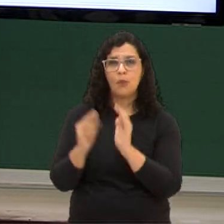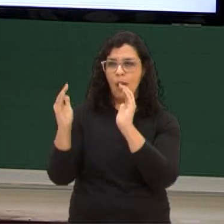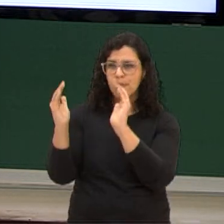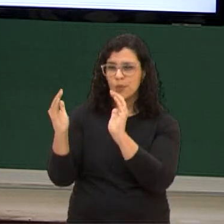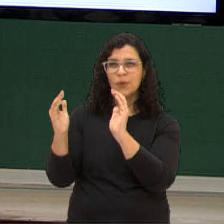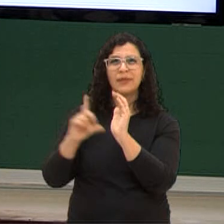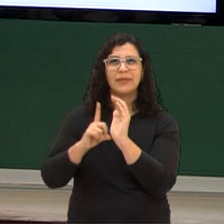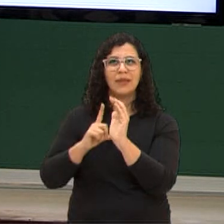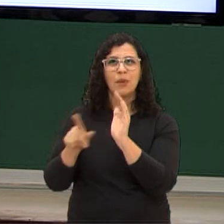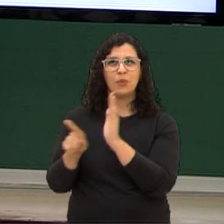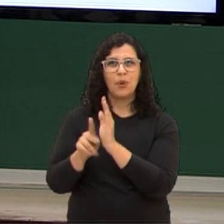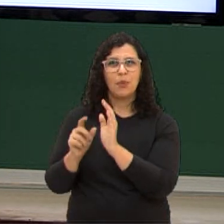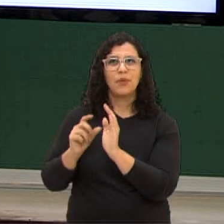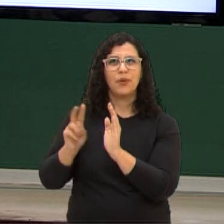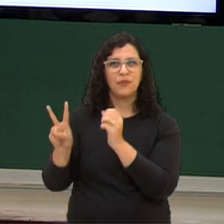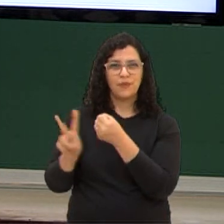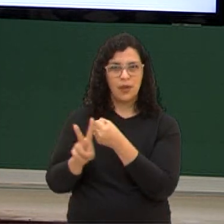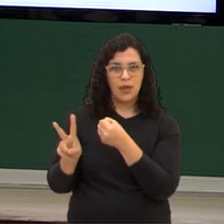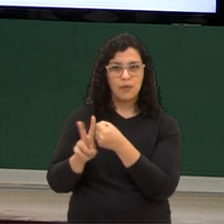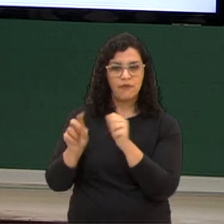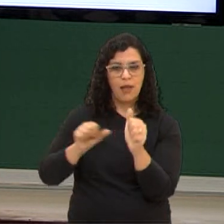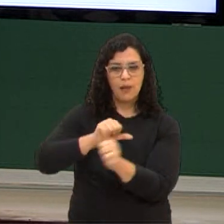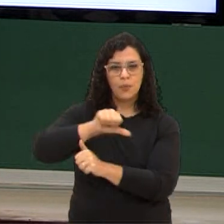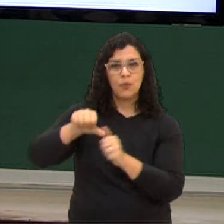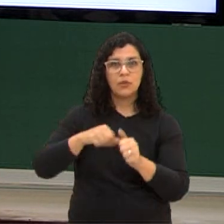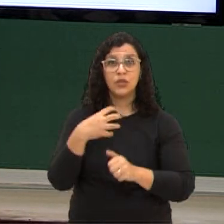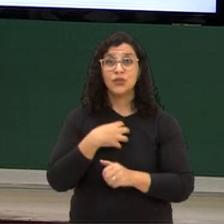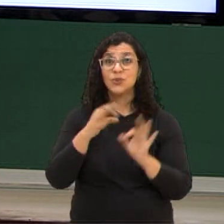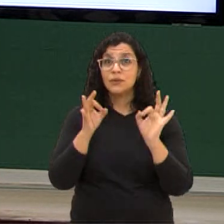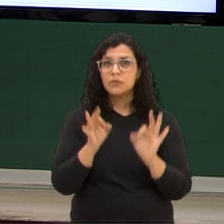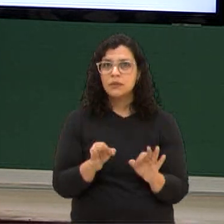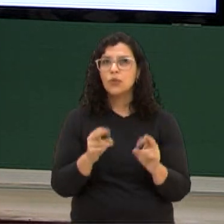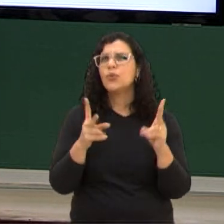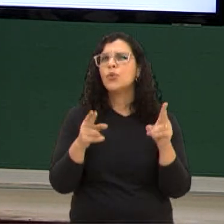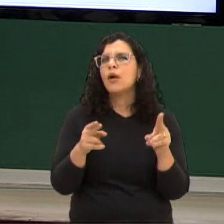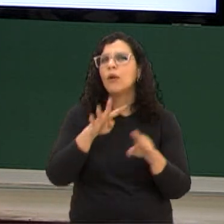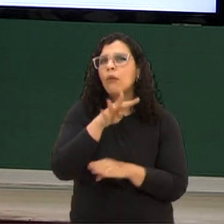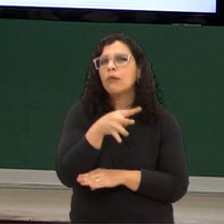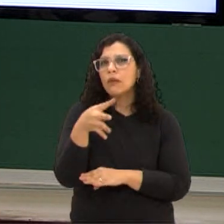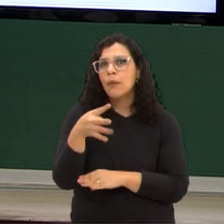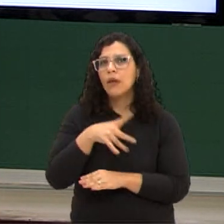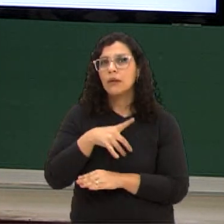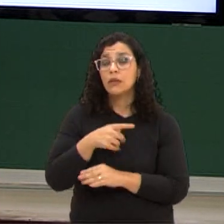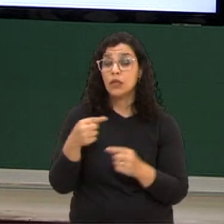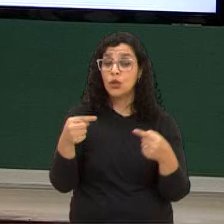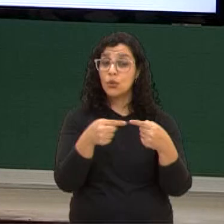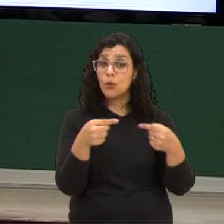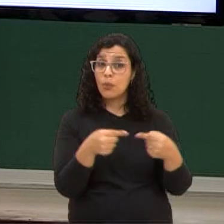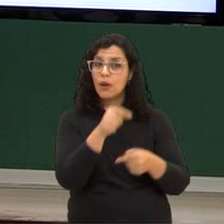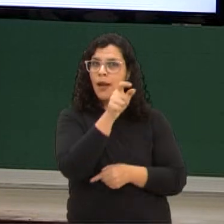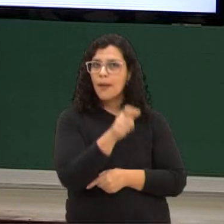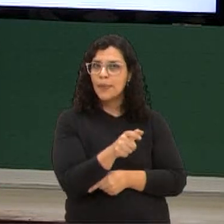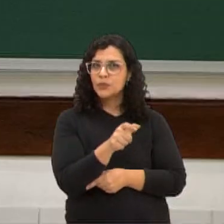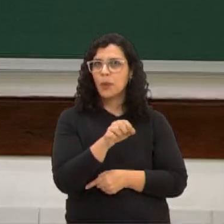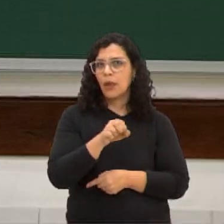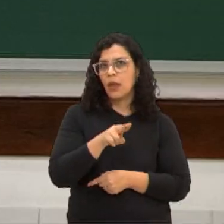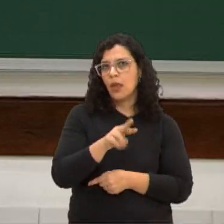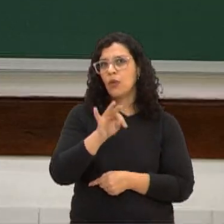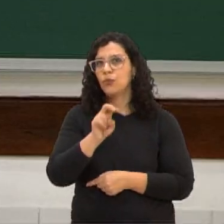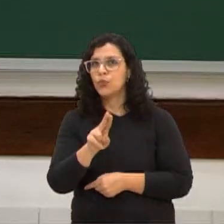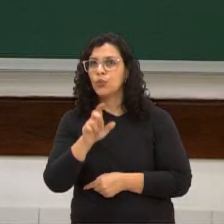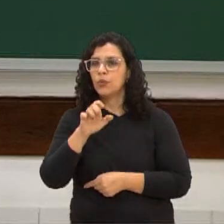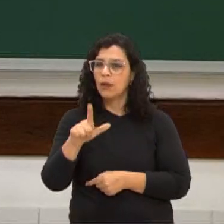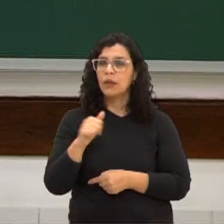estão aqui nos parênteses, né, na forma correta da conjugação com o sujeito que também está indicado no presente do